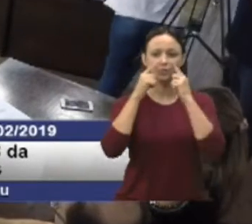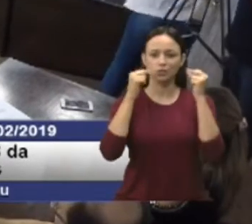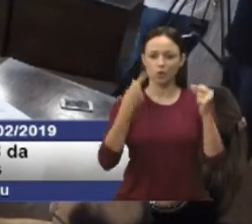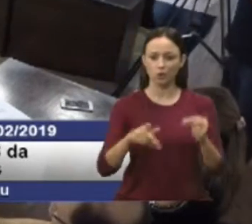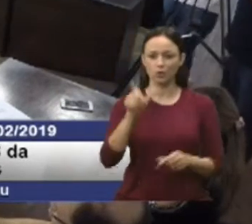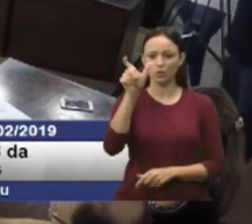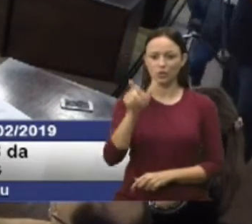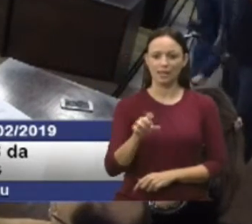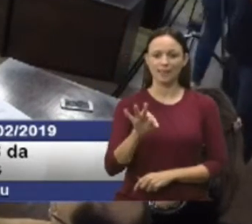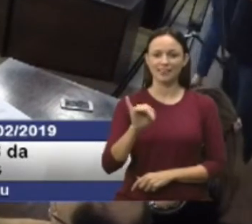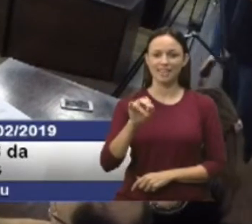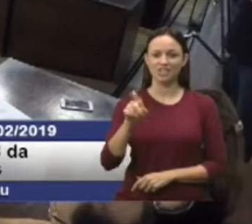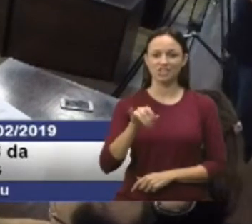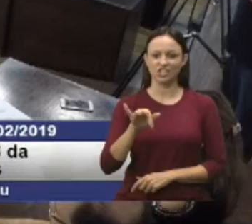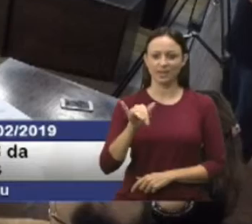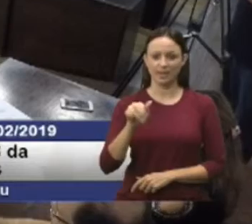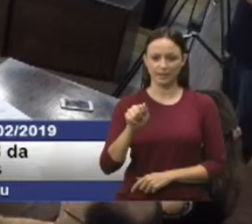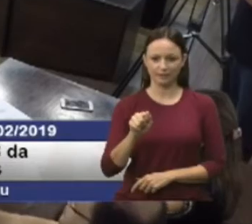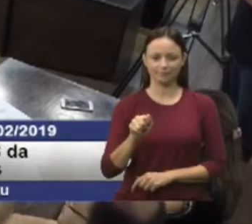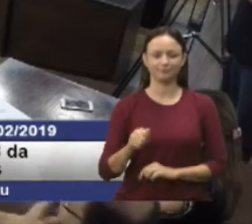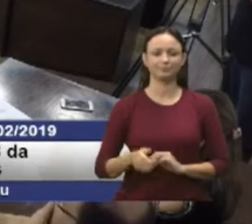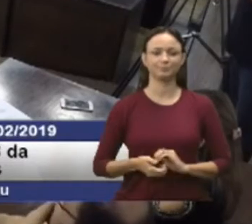do Teixeira.